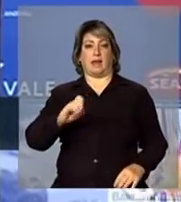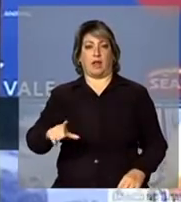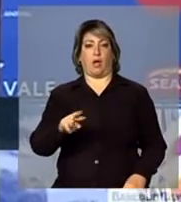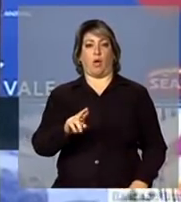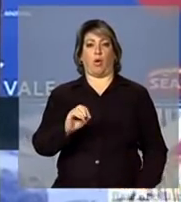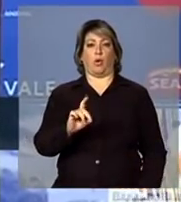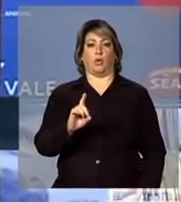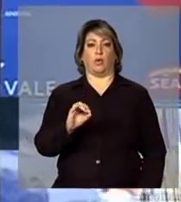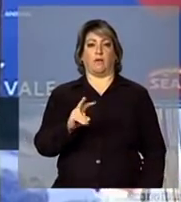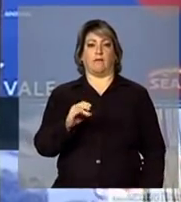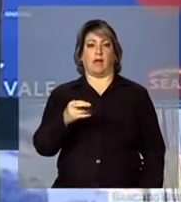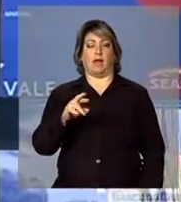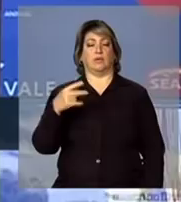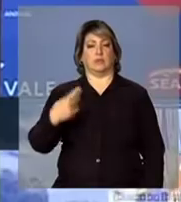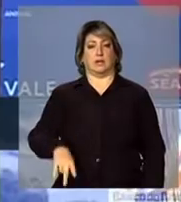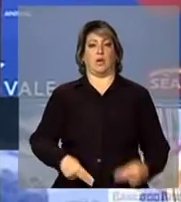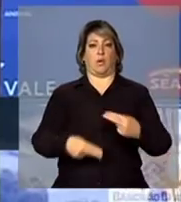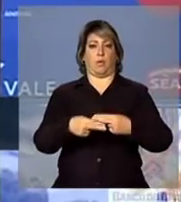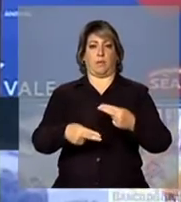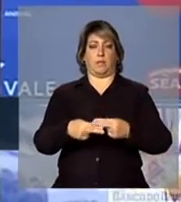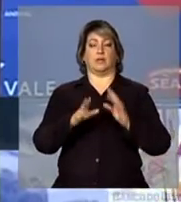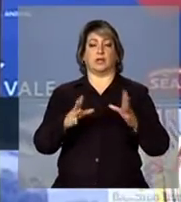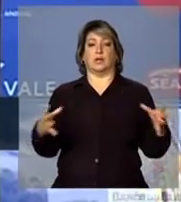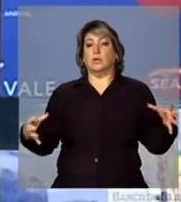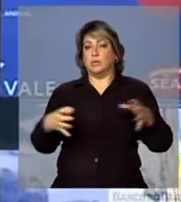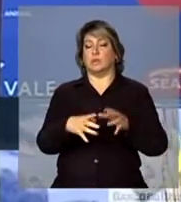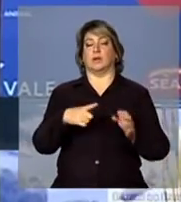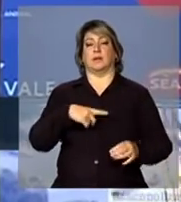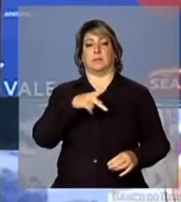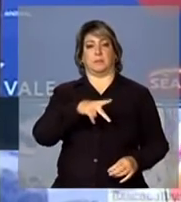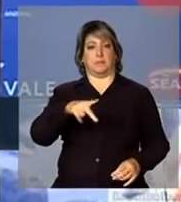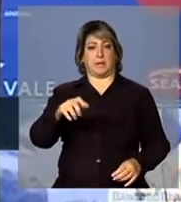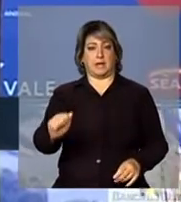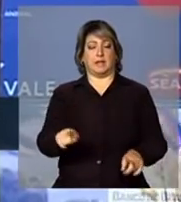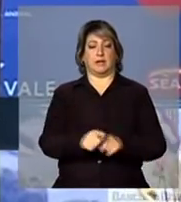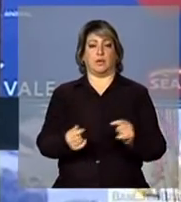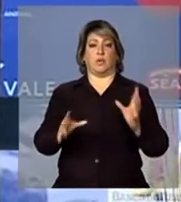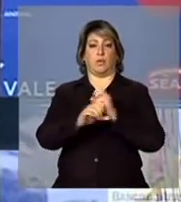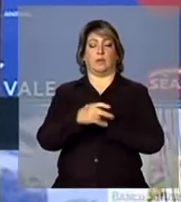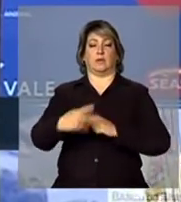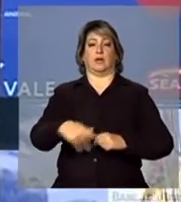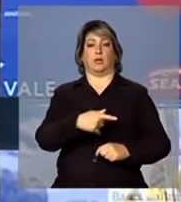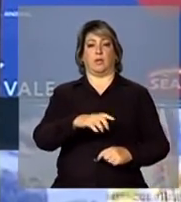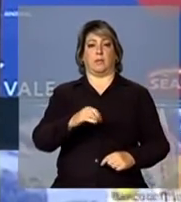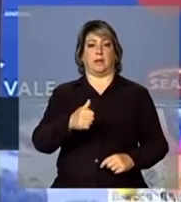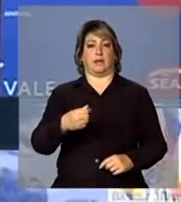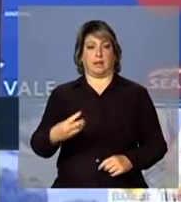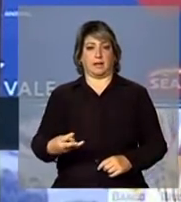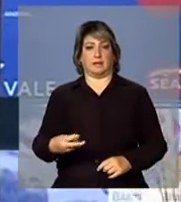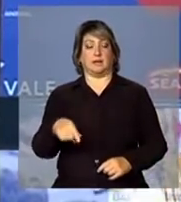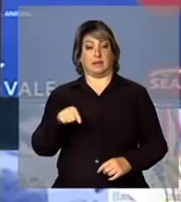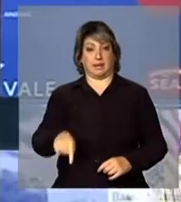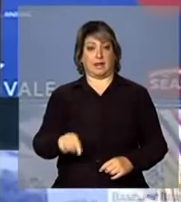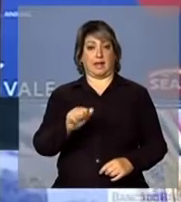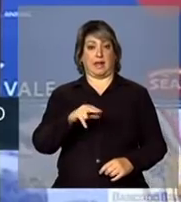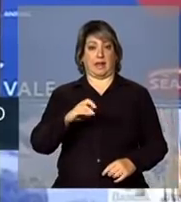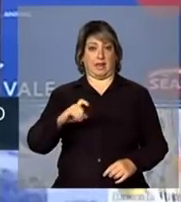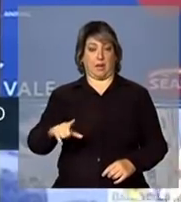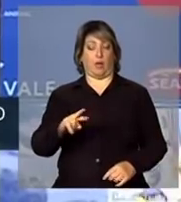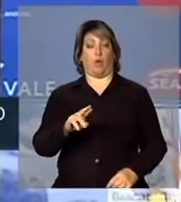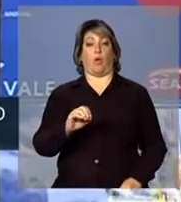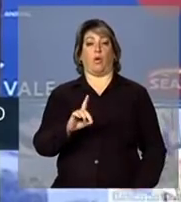de Uberaba, já integrado ao Plano Plurianual e ao Orçamento de 2013. O anel rodoviário